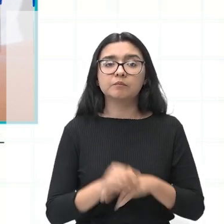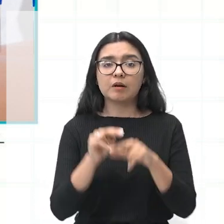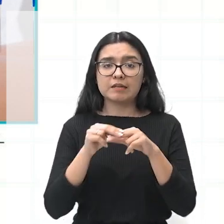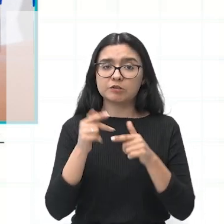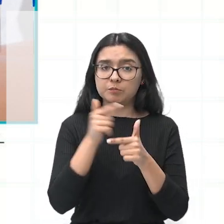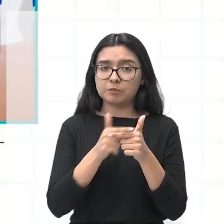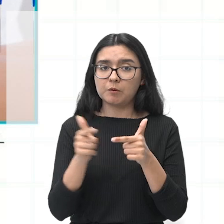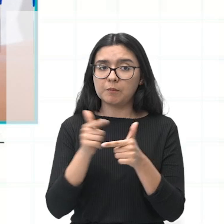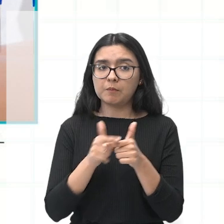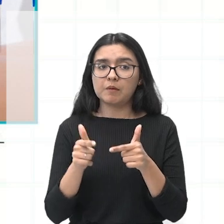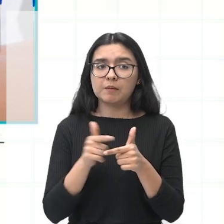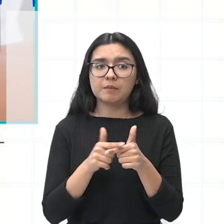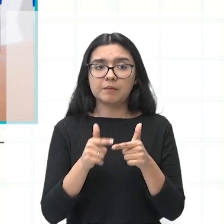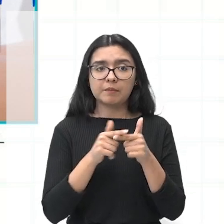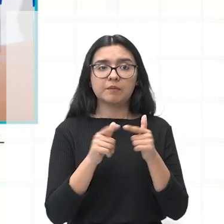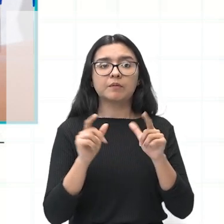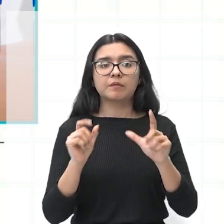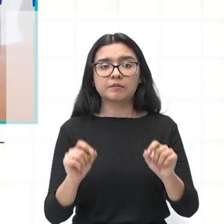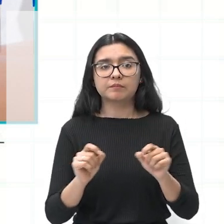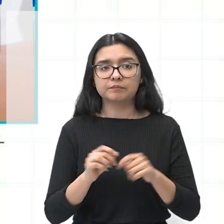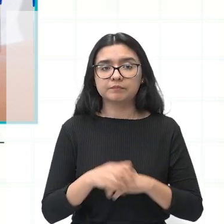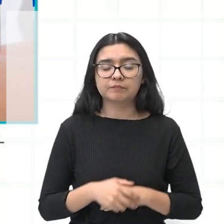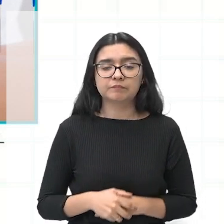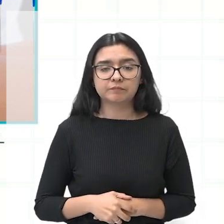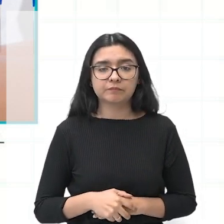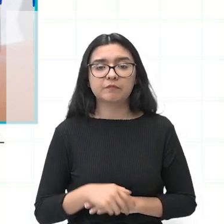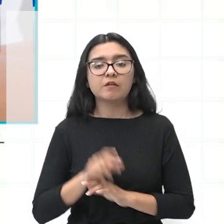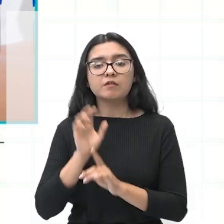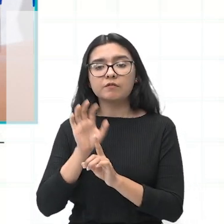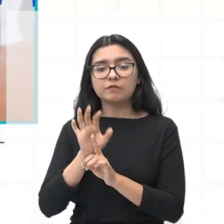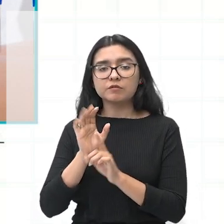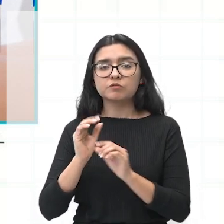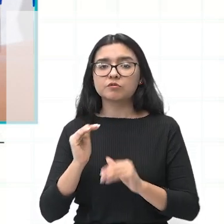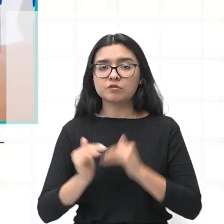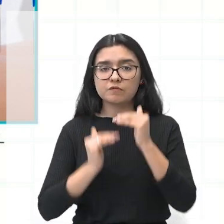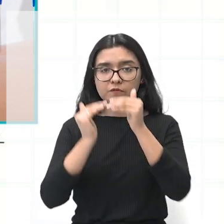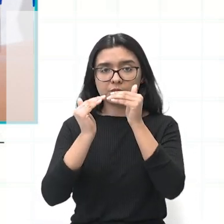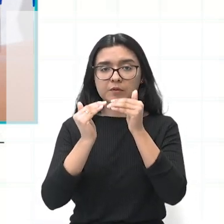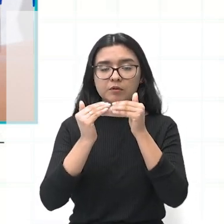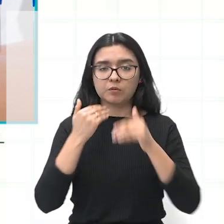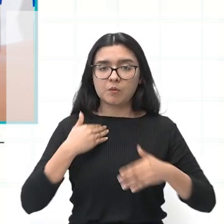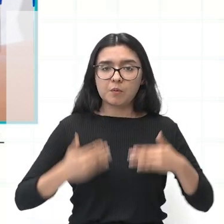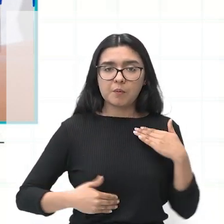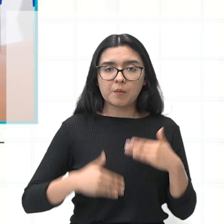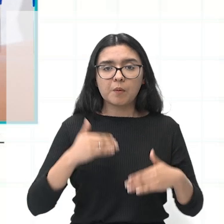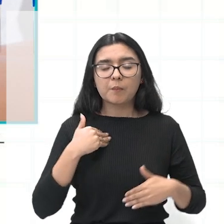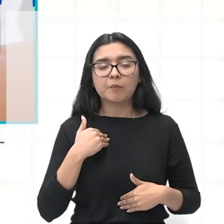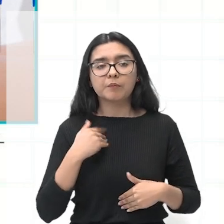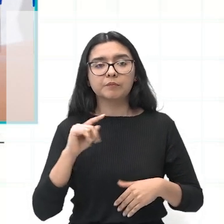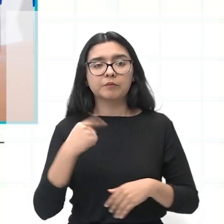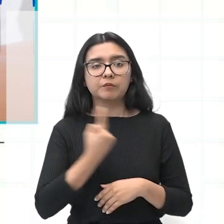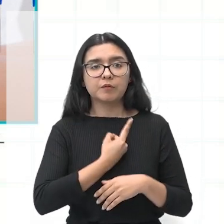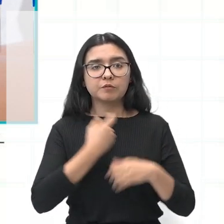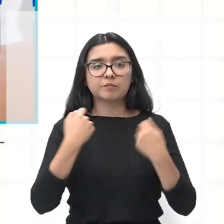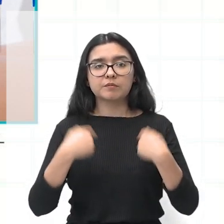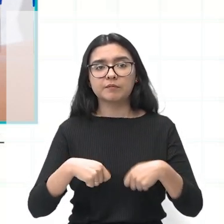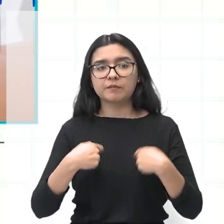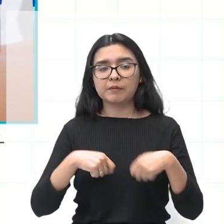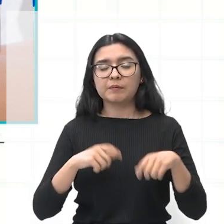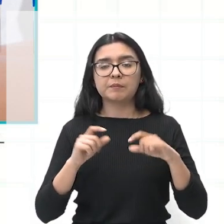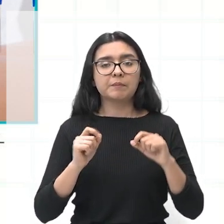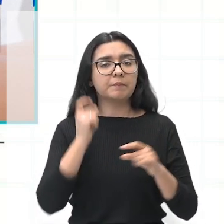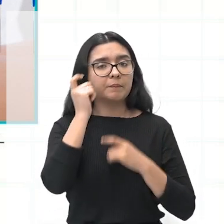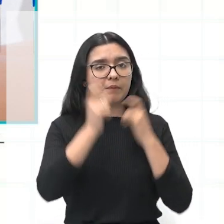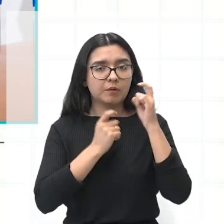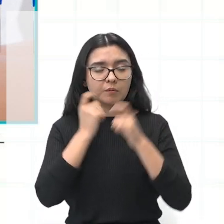desvios eles vão influenciar no crescimento e desenvolvimento, né? Então a gente precisa se